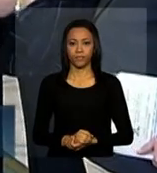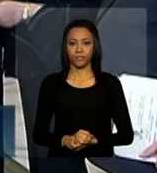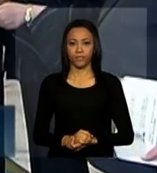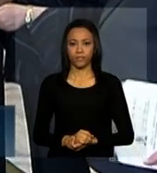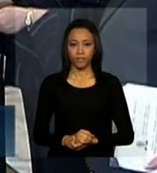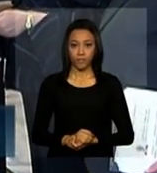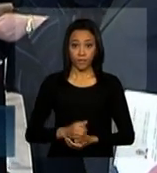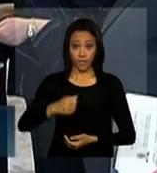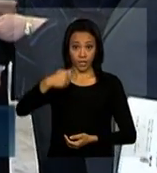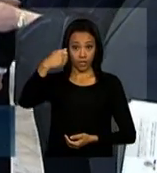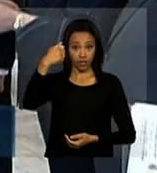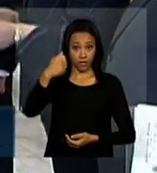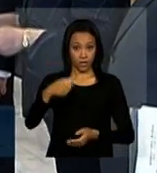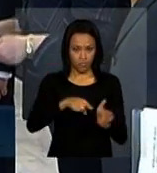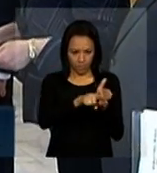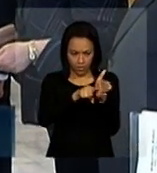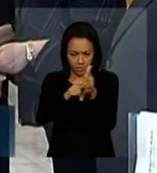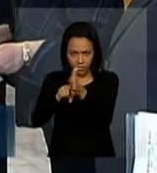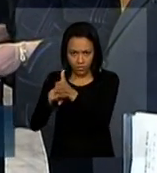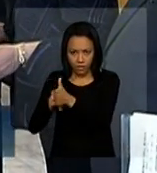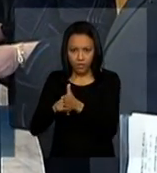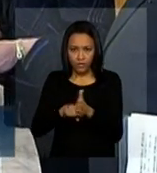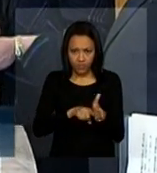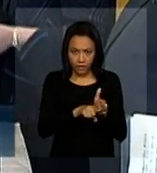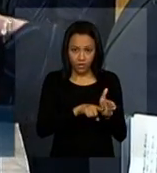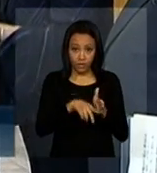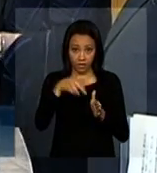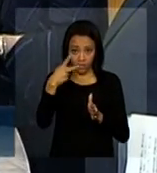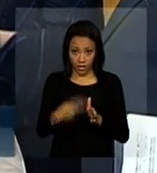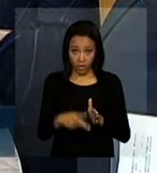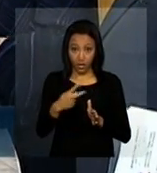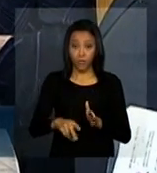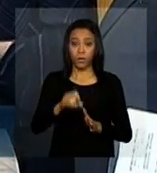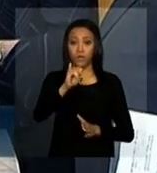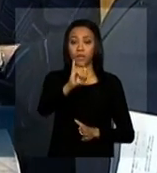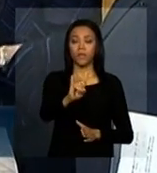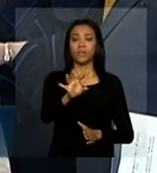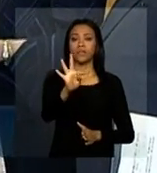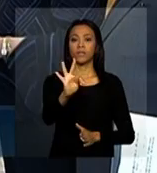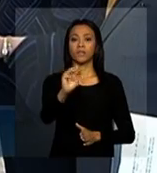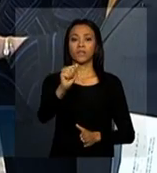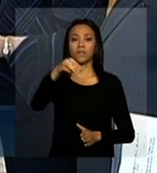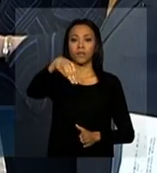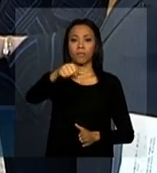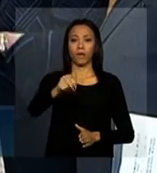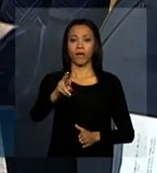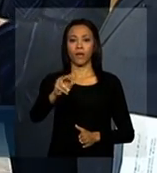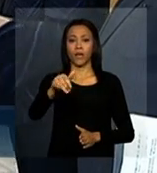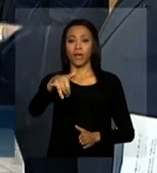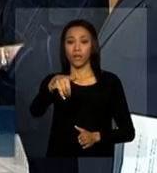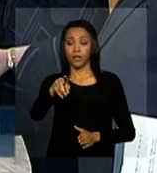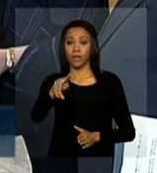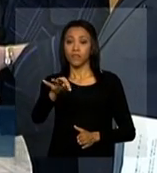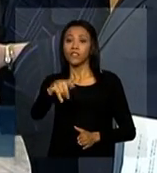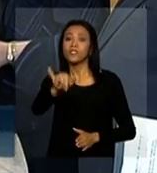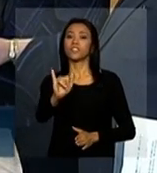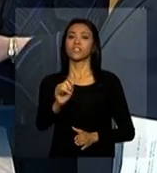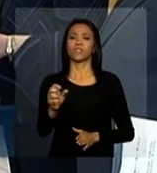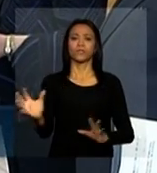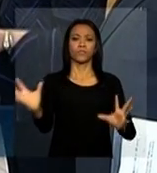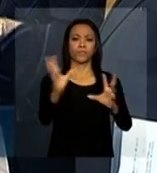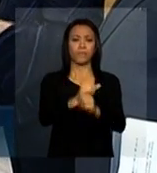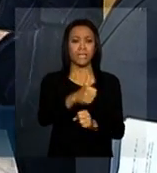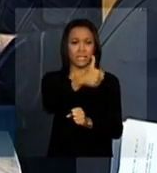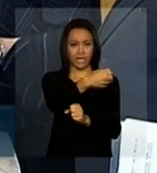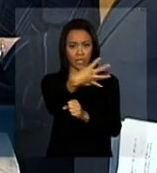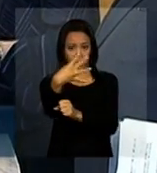E segundo o levantamento do Itamaraty, aproximadamente 140 embaixadores